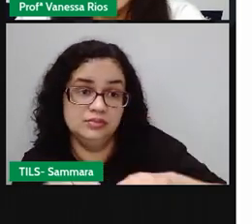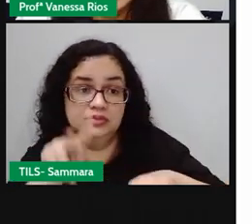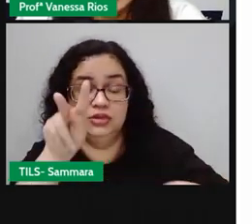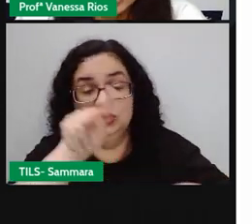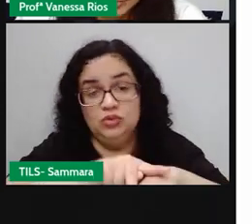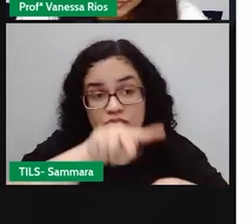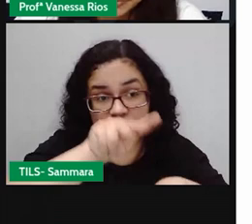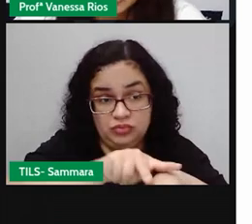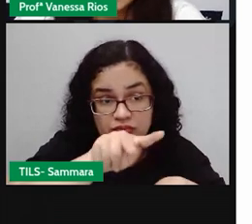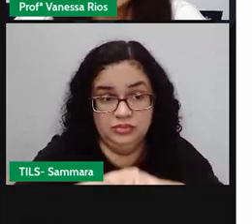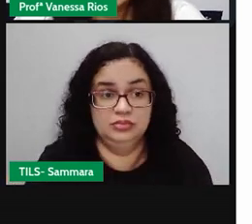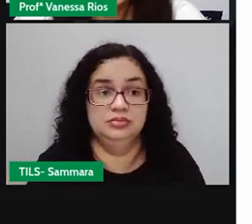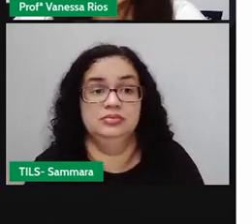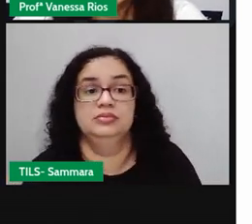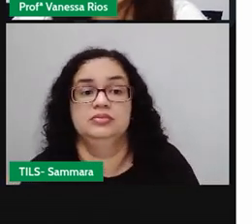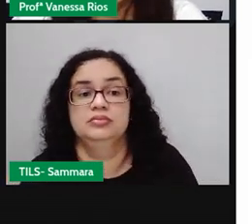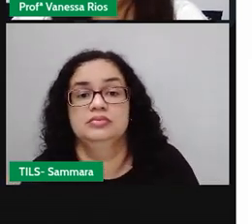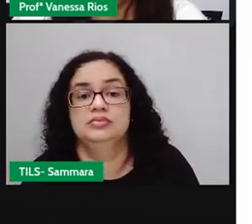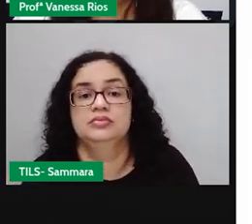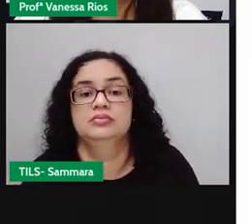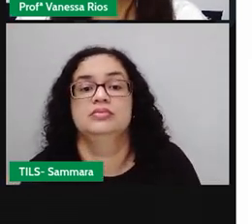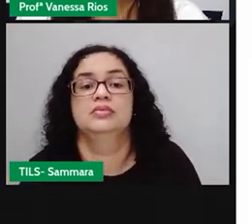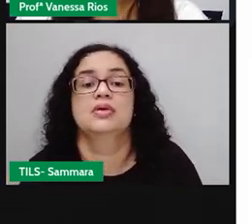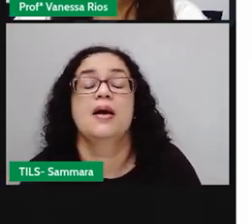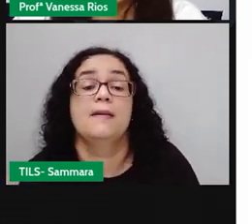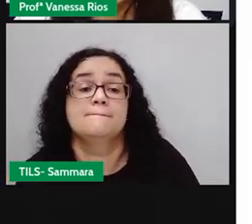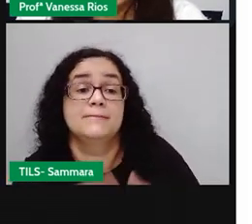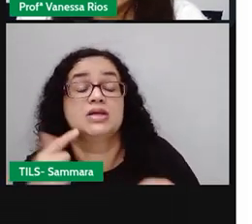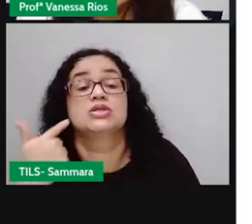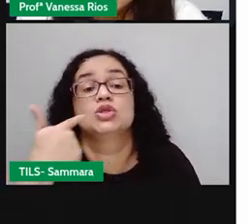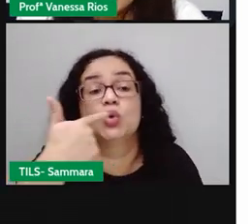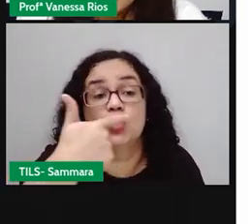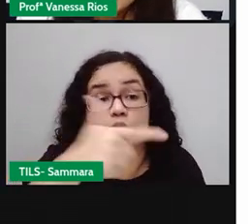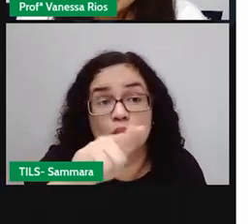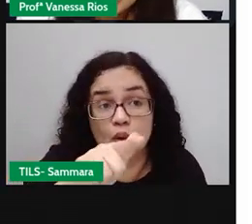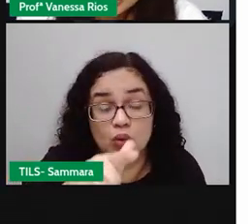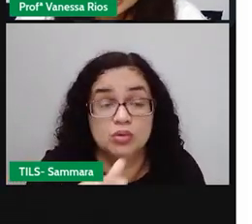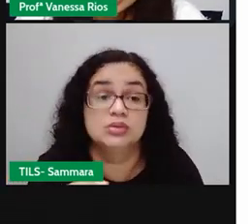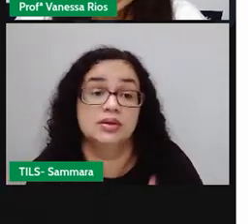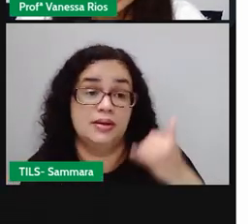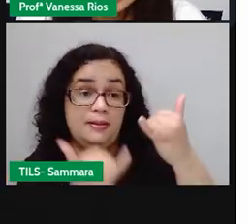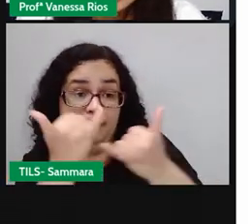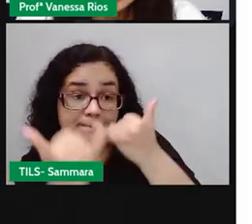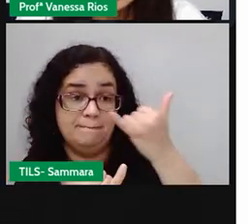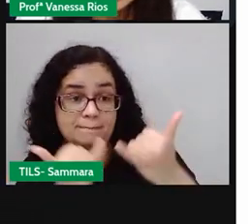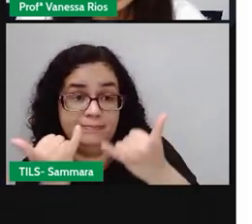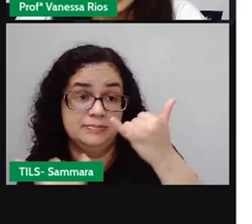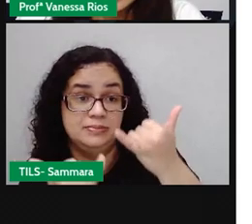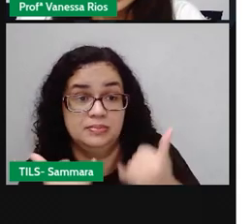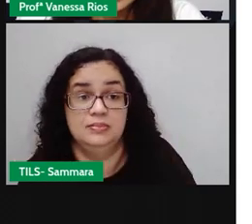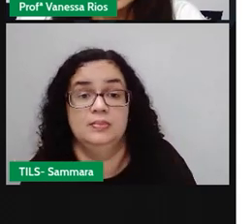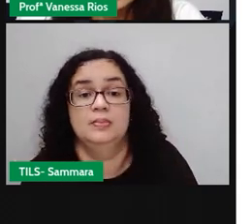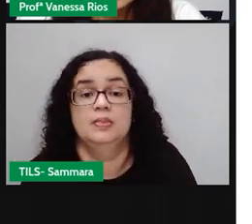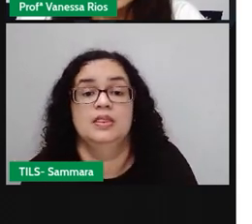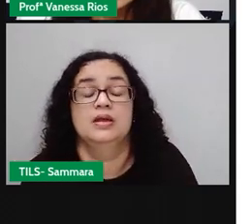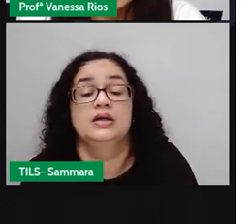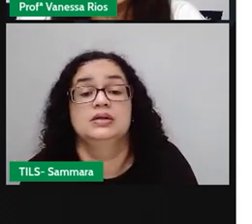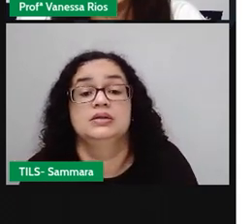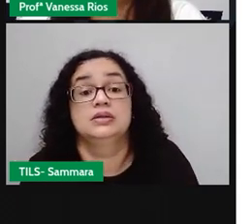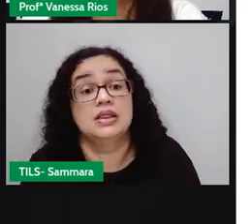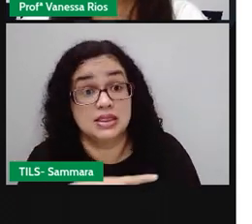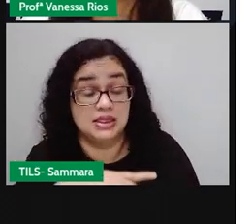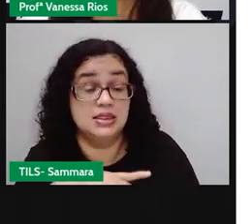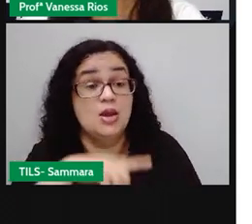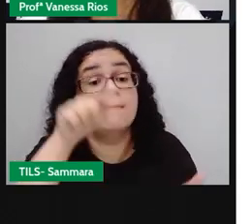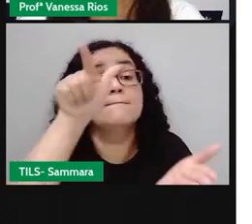o vidro. Mas vamos lá para outra caixa de brinquedos. E nessa caixa,